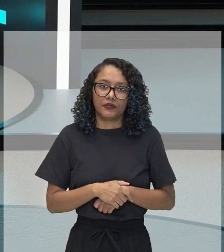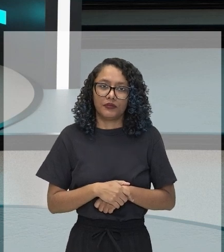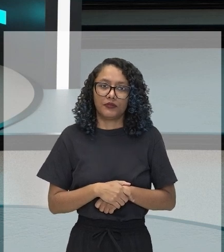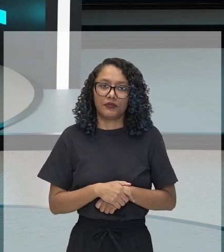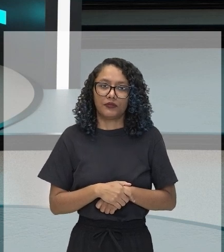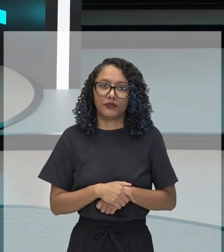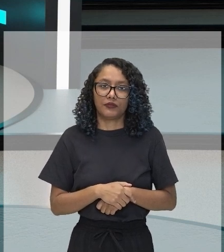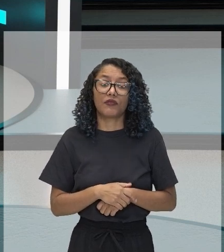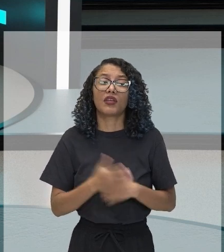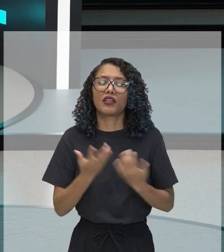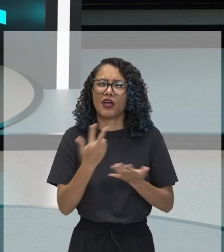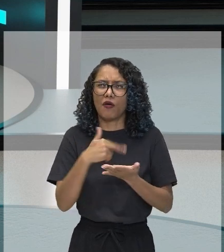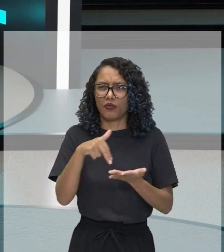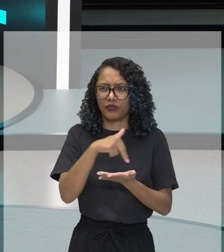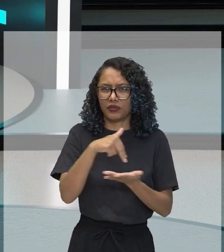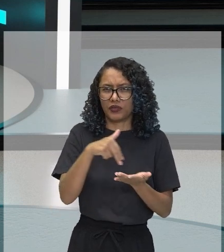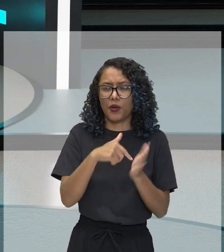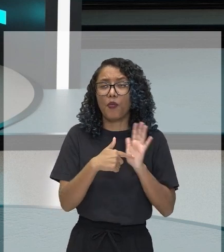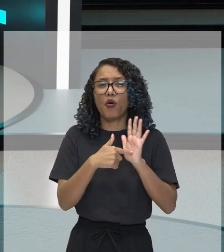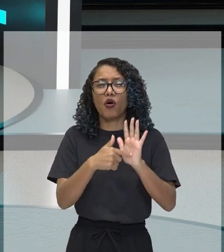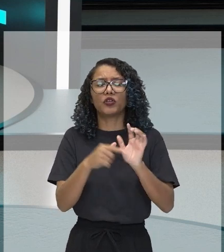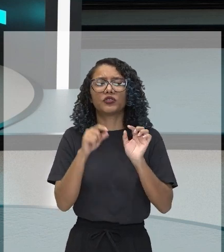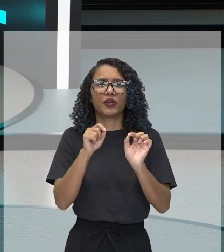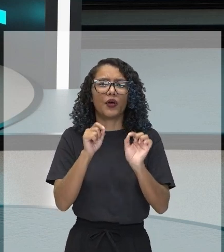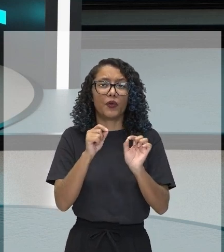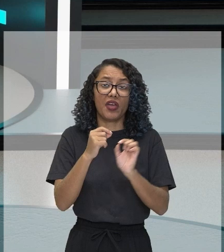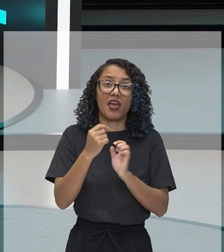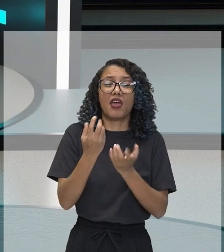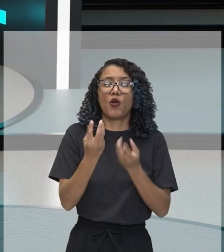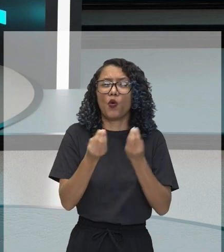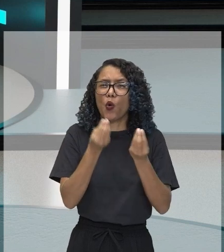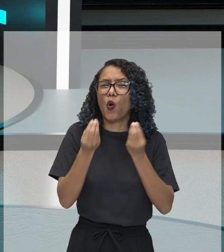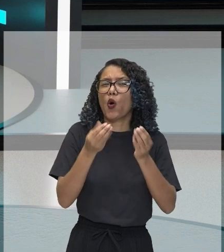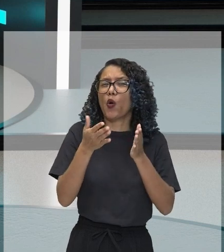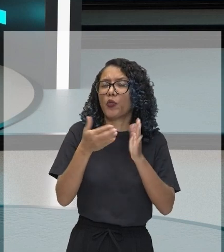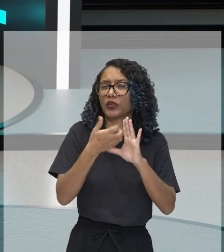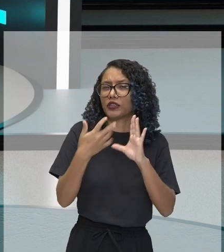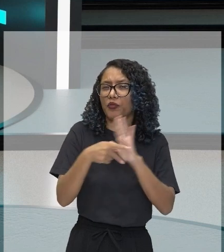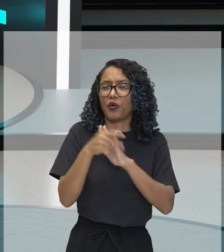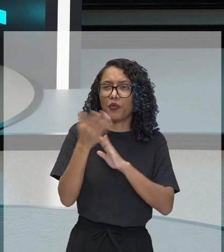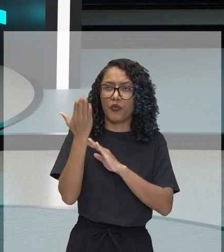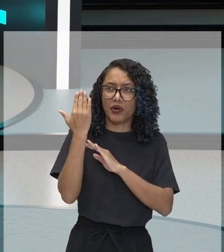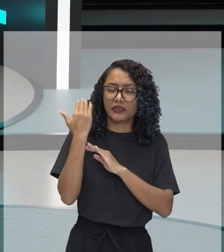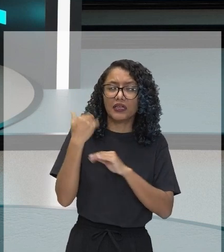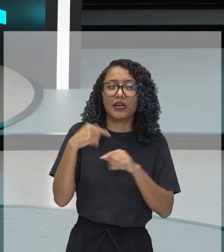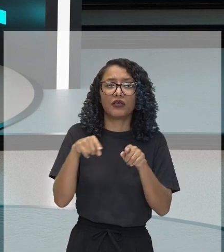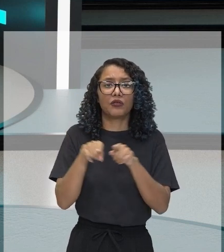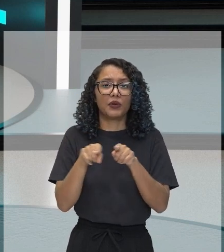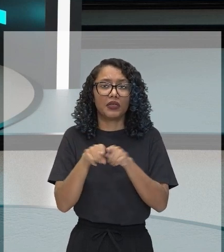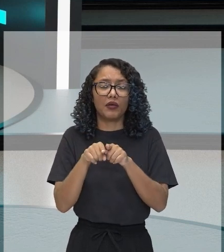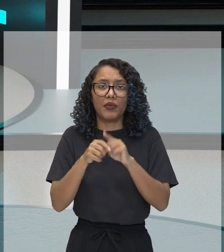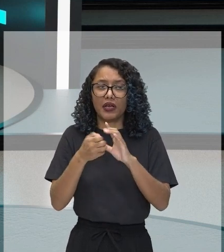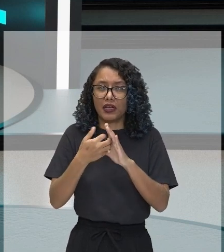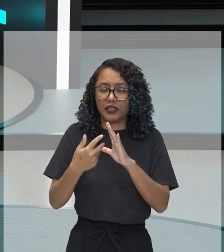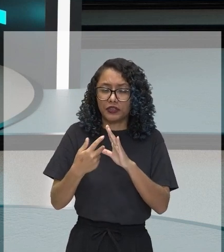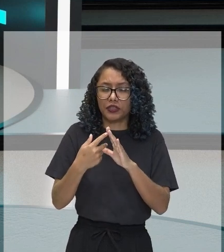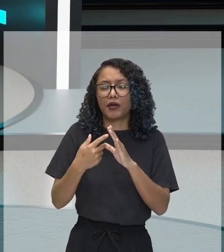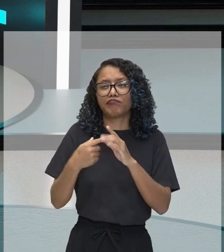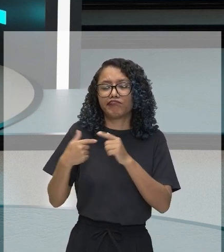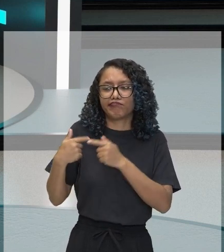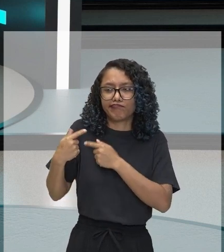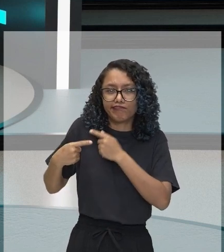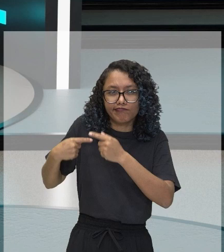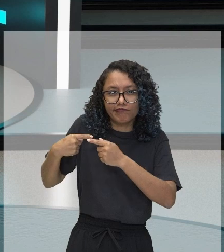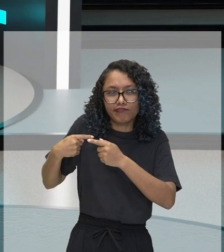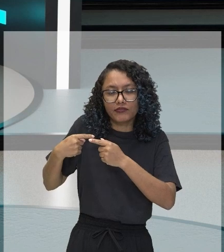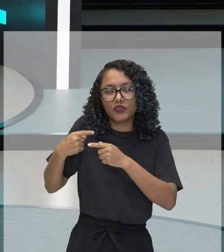para o passado, para heranças coletivas e ancestrais de cada cultura, para danças